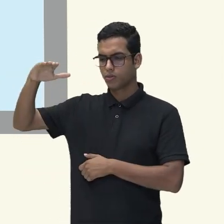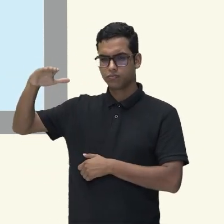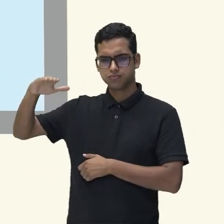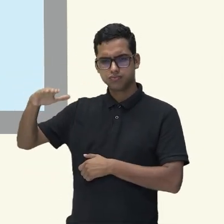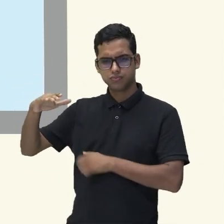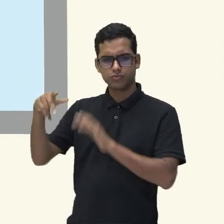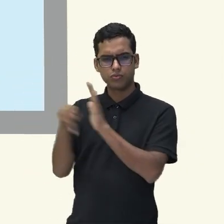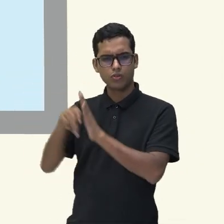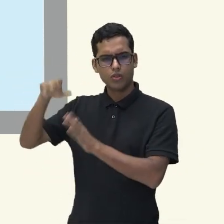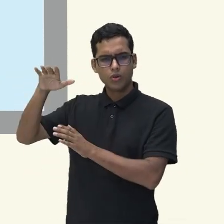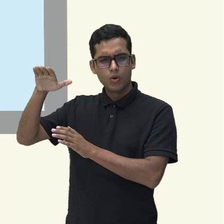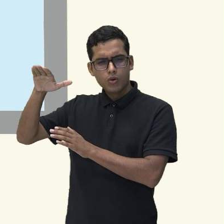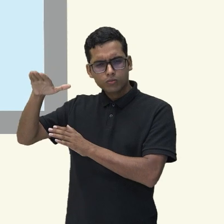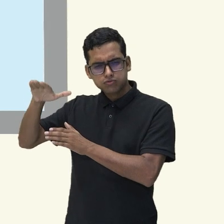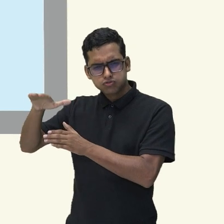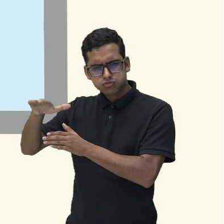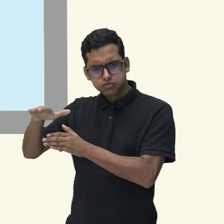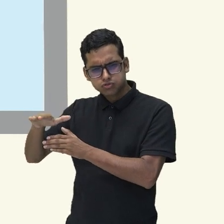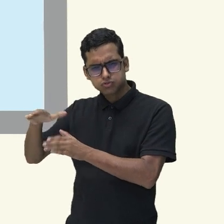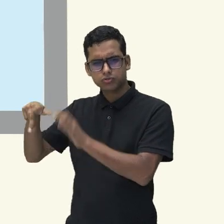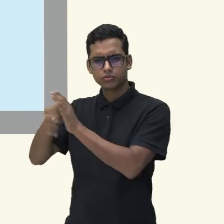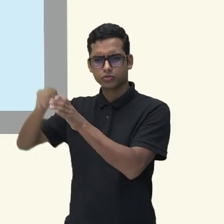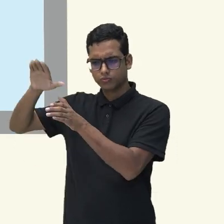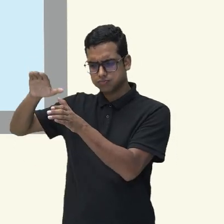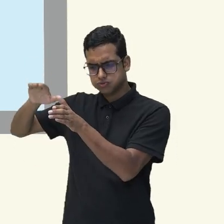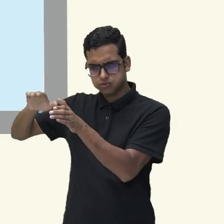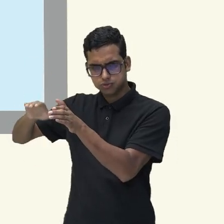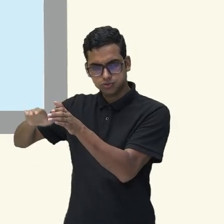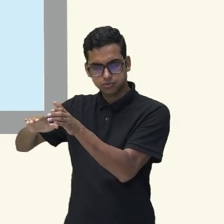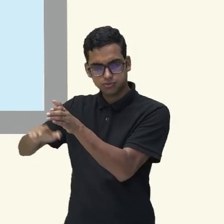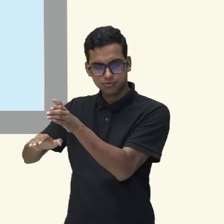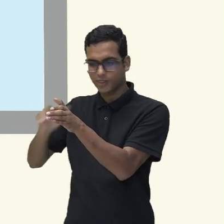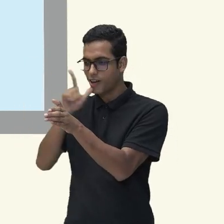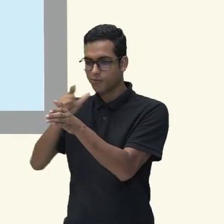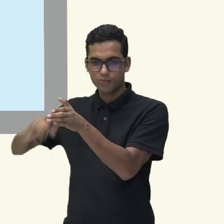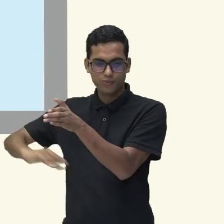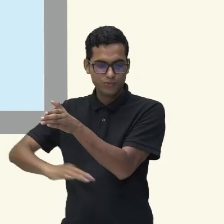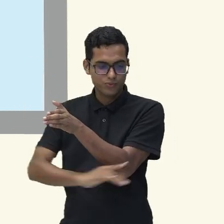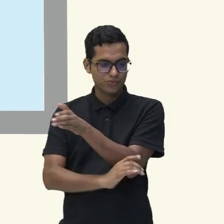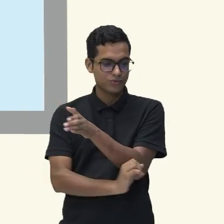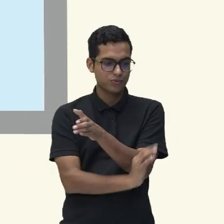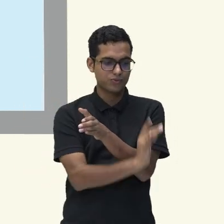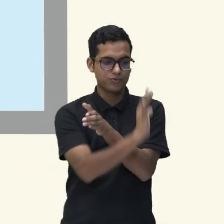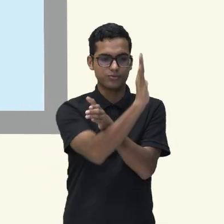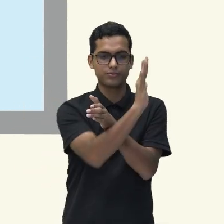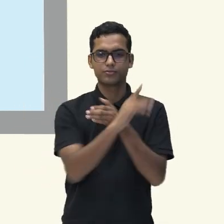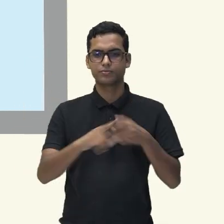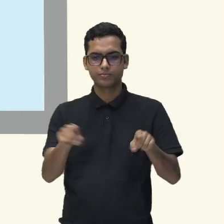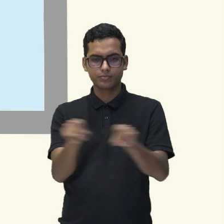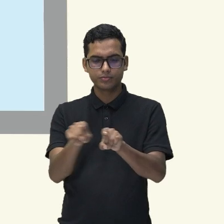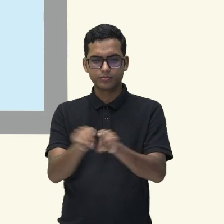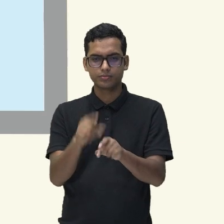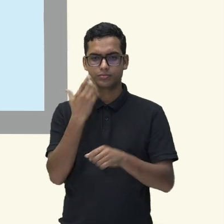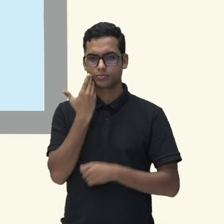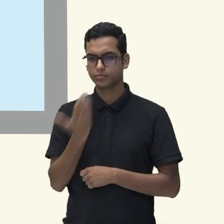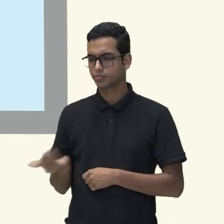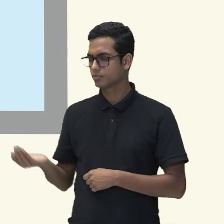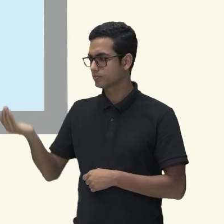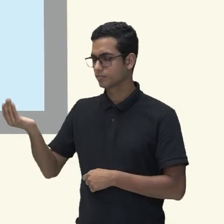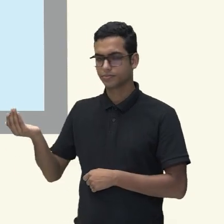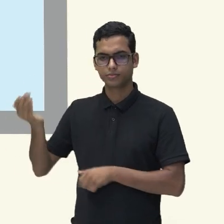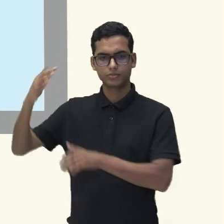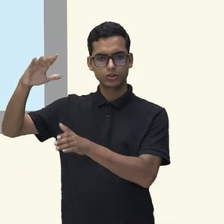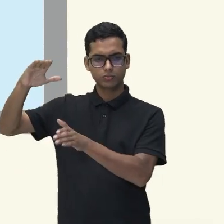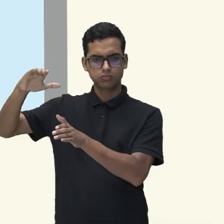que diz o Teorema de Pascal é que a pressão exercida no fluido, ela se transmite integralmente